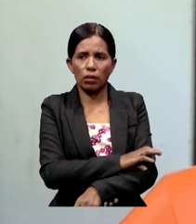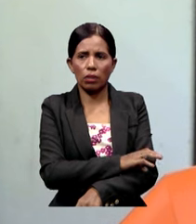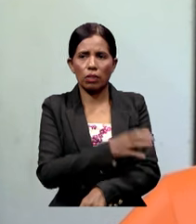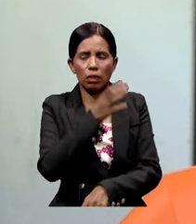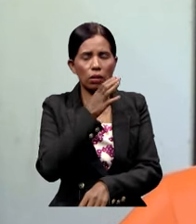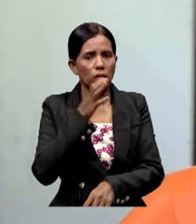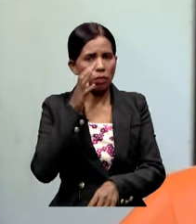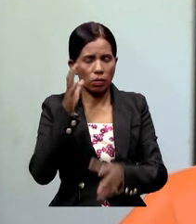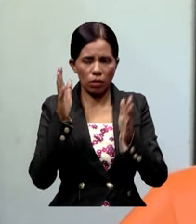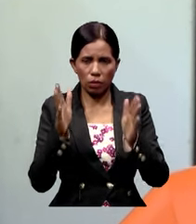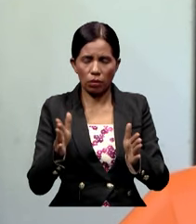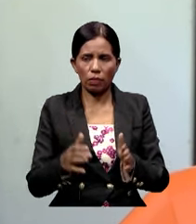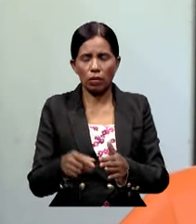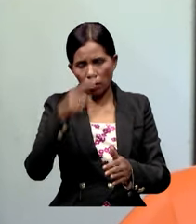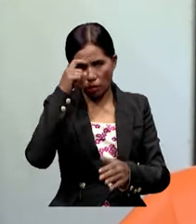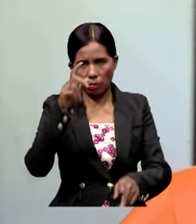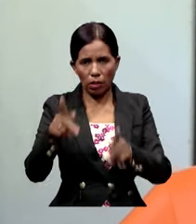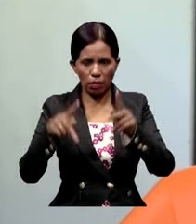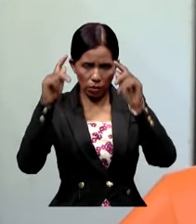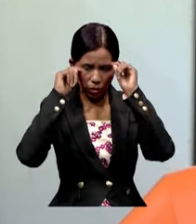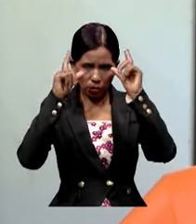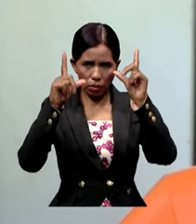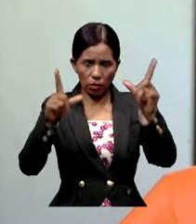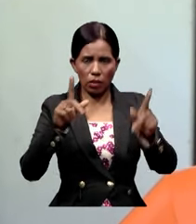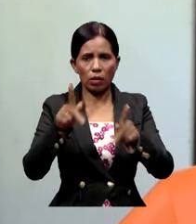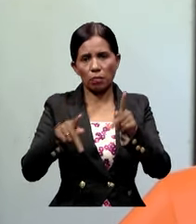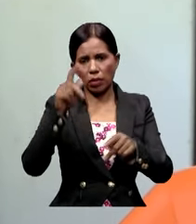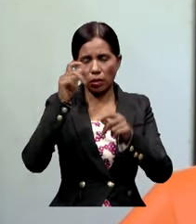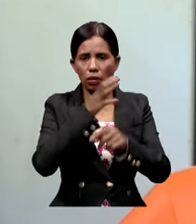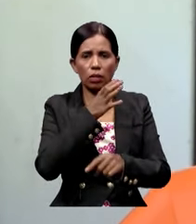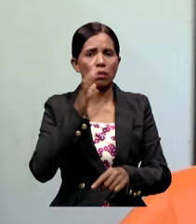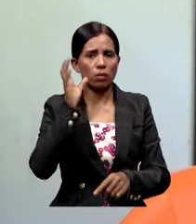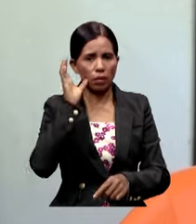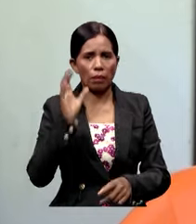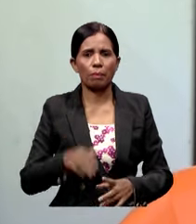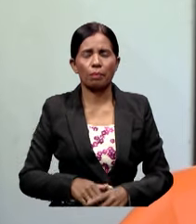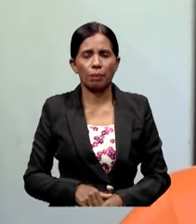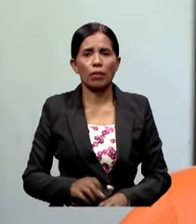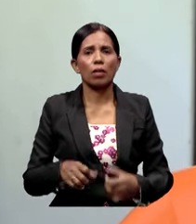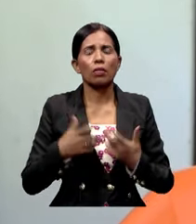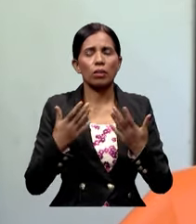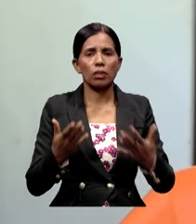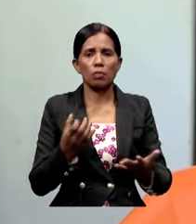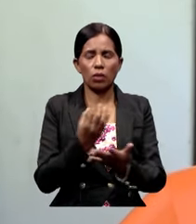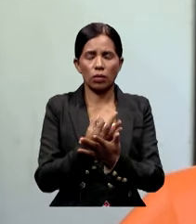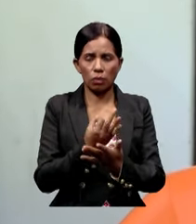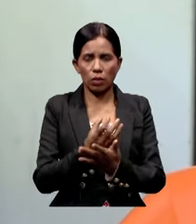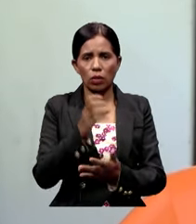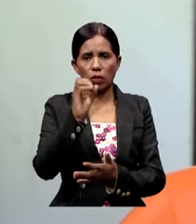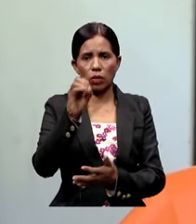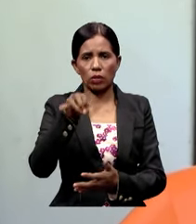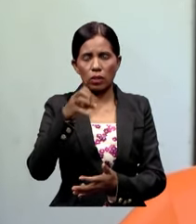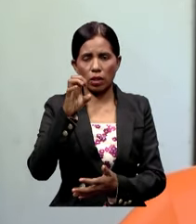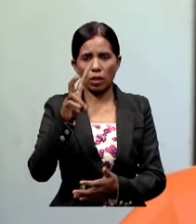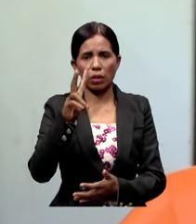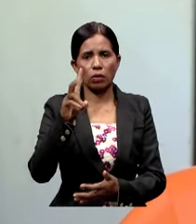agricultura. Tamba povo Timor-Leste, povo agricultura, o insama que orçamento geral do Estado